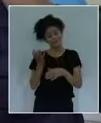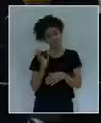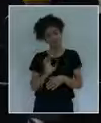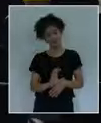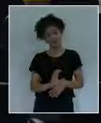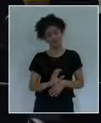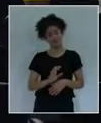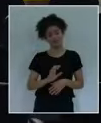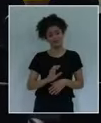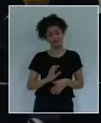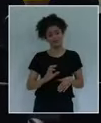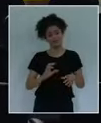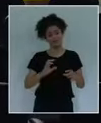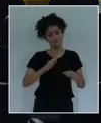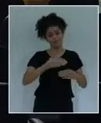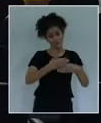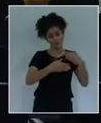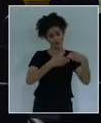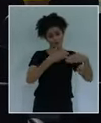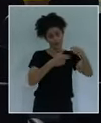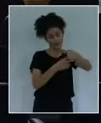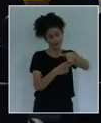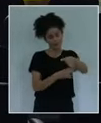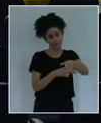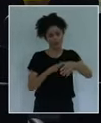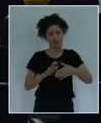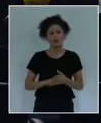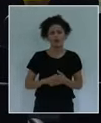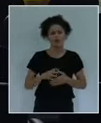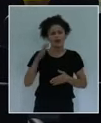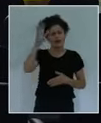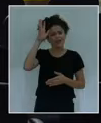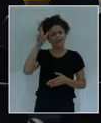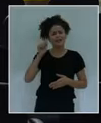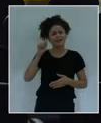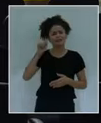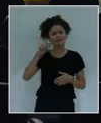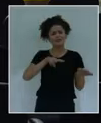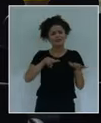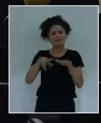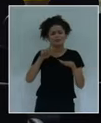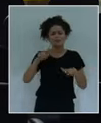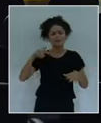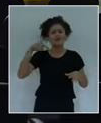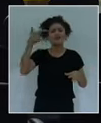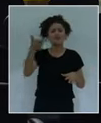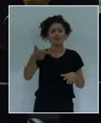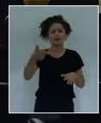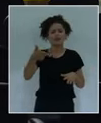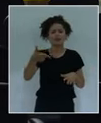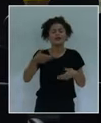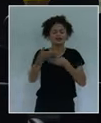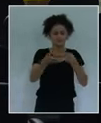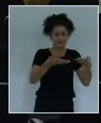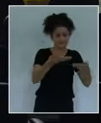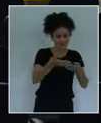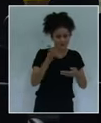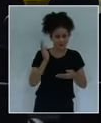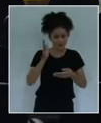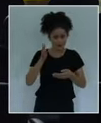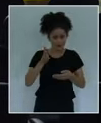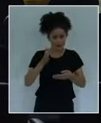lá, o serviço. E pelo que eu olhei ontem, semana que vem agora já vai sair a nova licitação dela. Então, é uma ponte